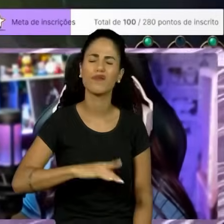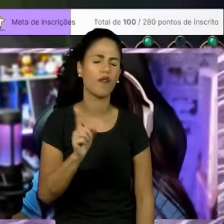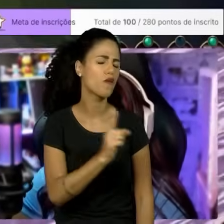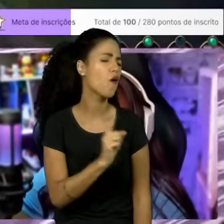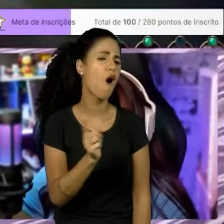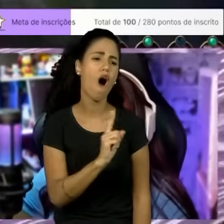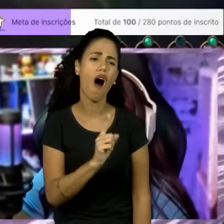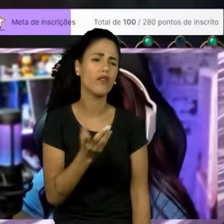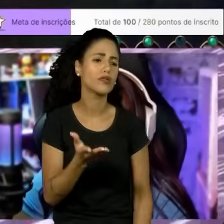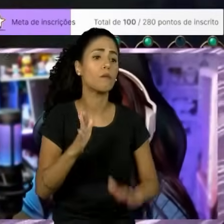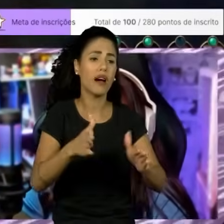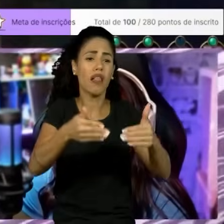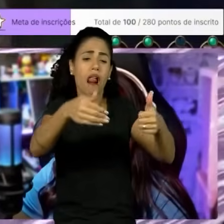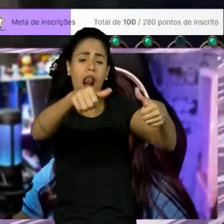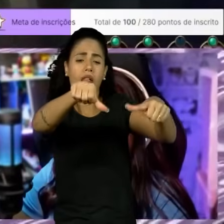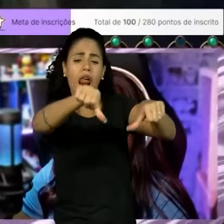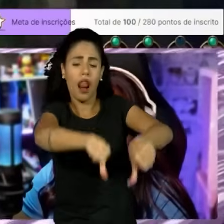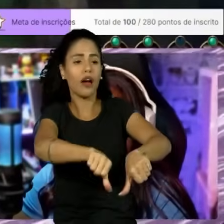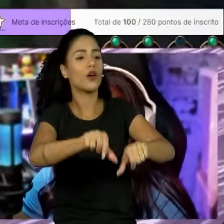que isso piorou